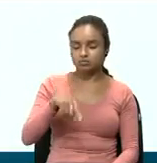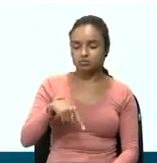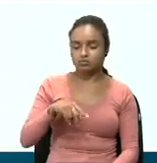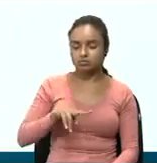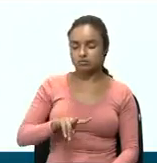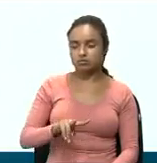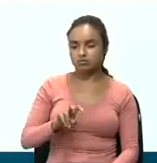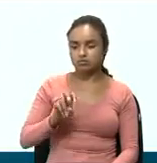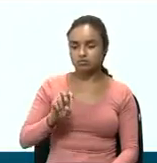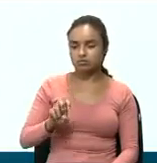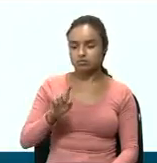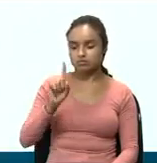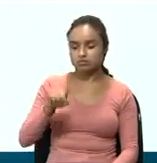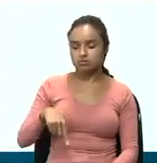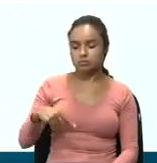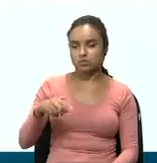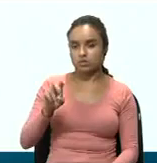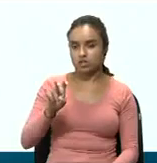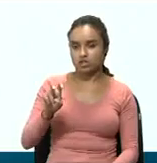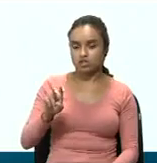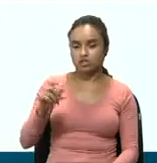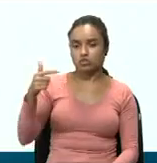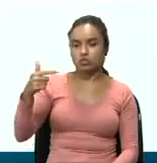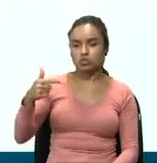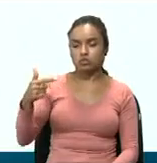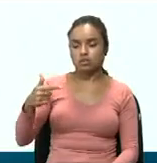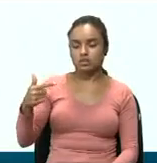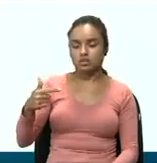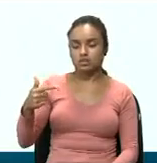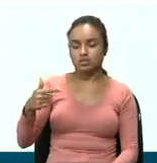25 não é a mesma coisa que 5 ao quadrado?